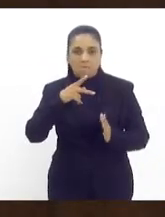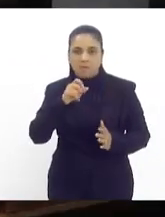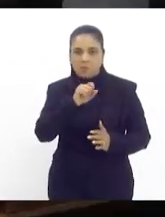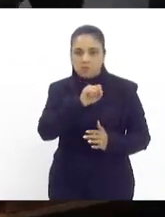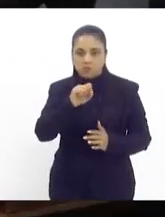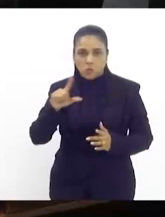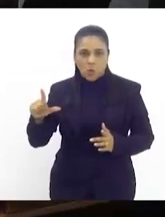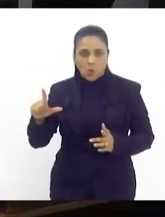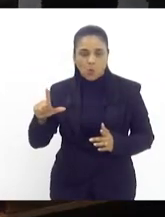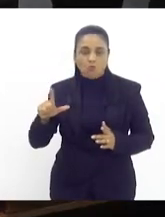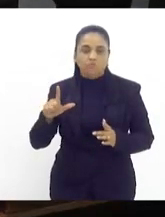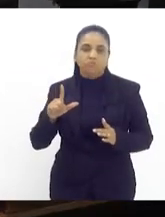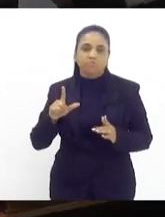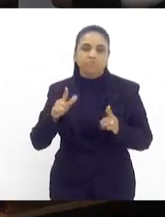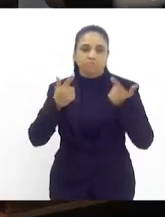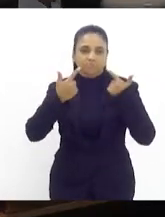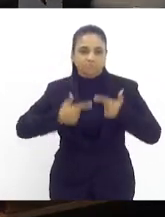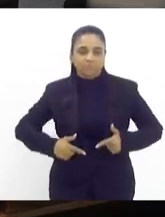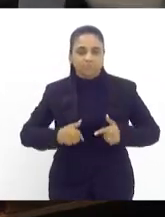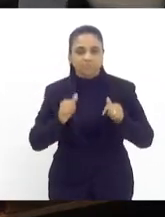abstenção.